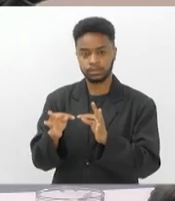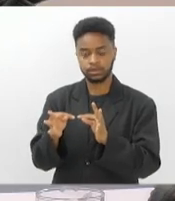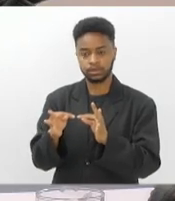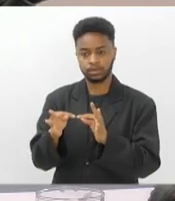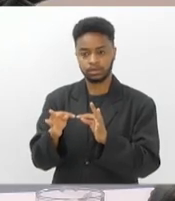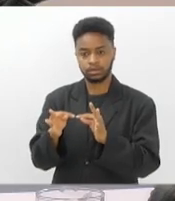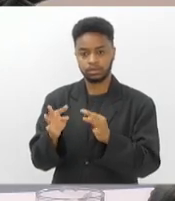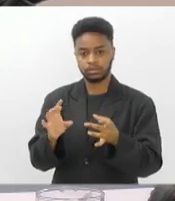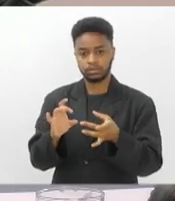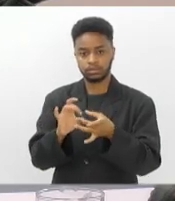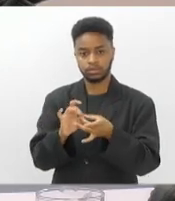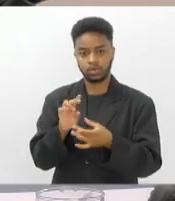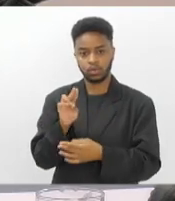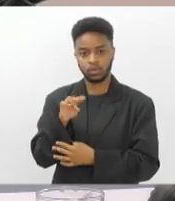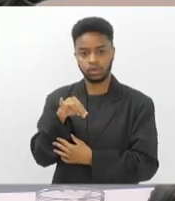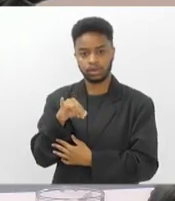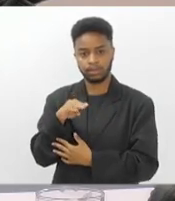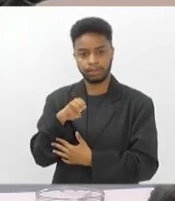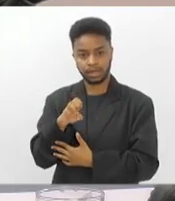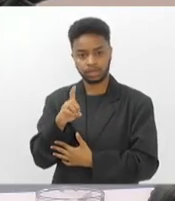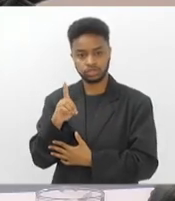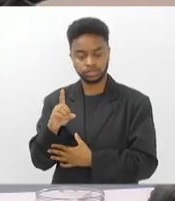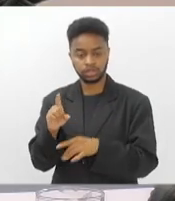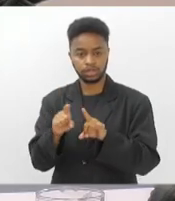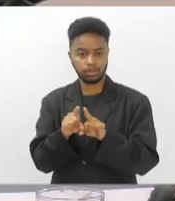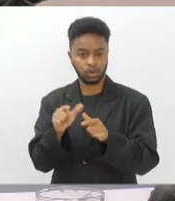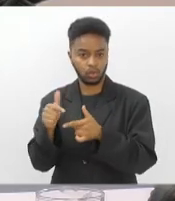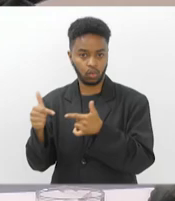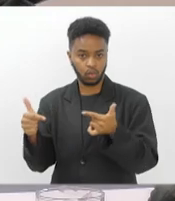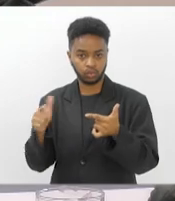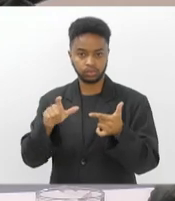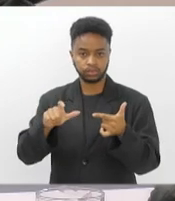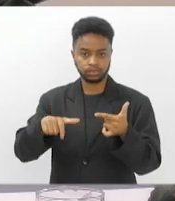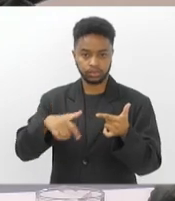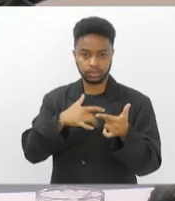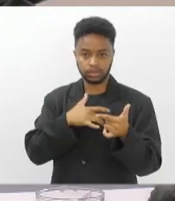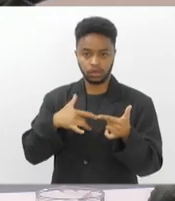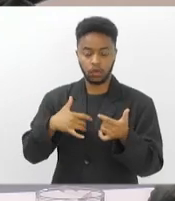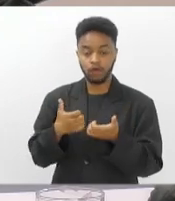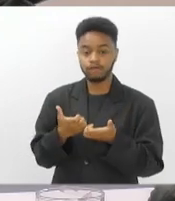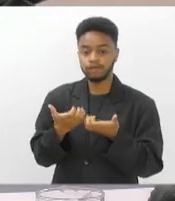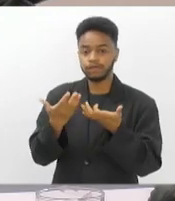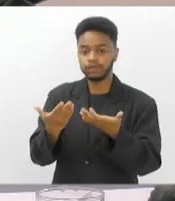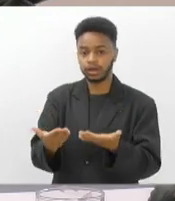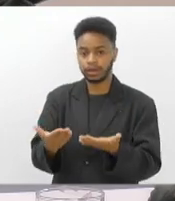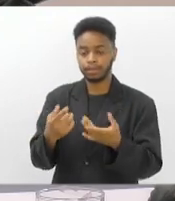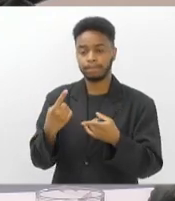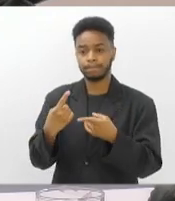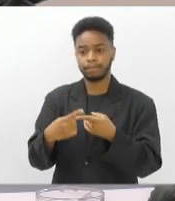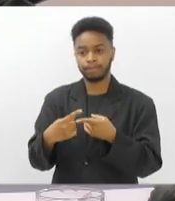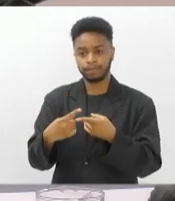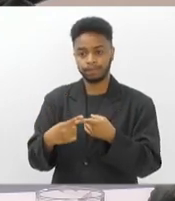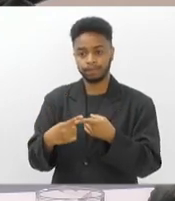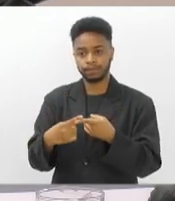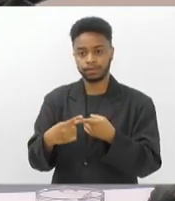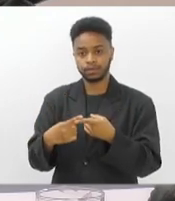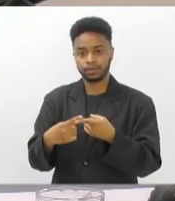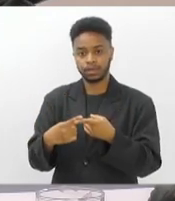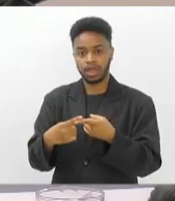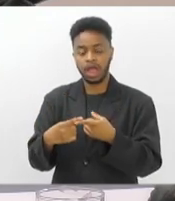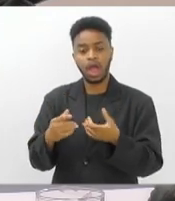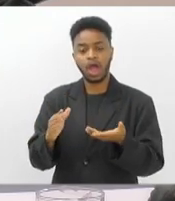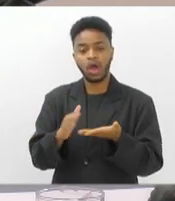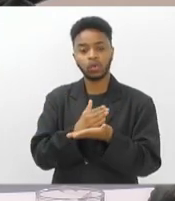esses planos de saúde no geral eles oferecem porque muitas não tiram porque